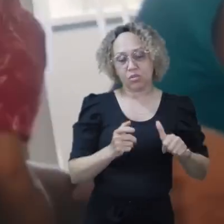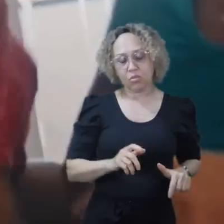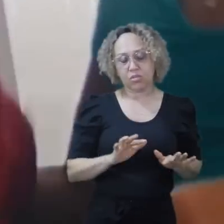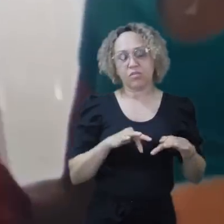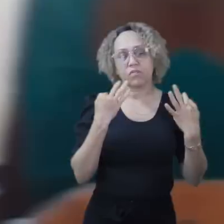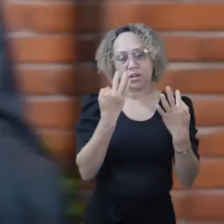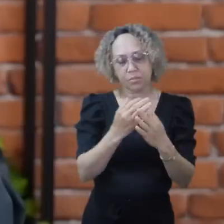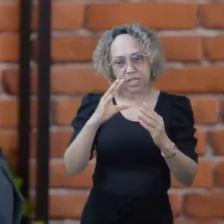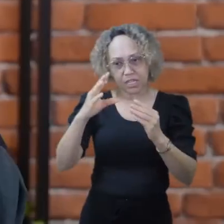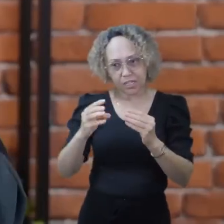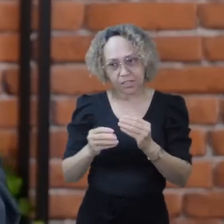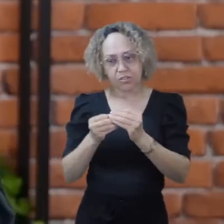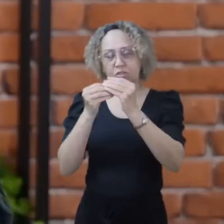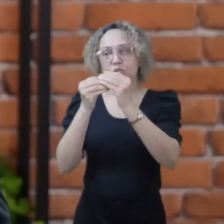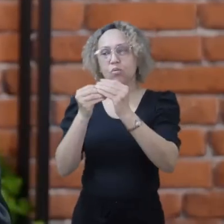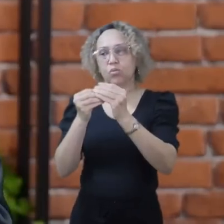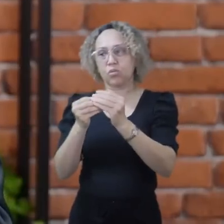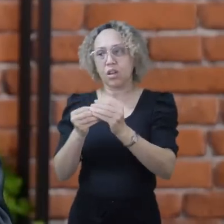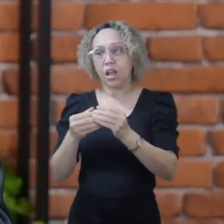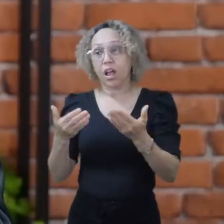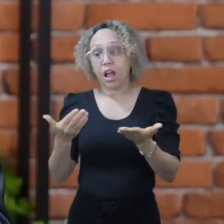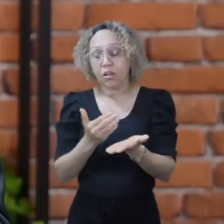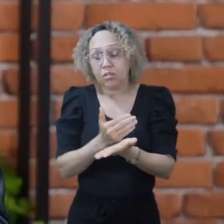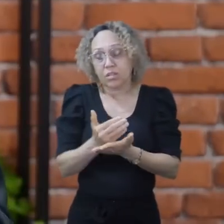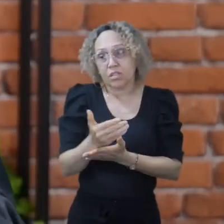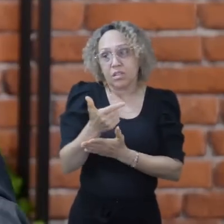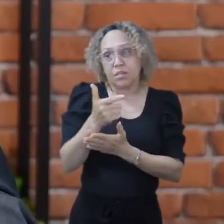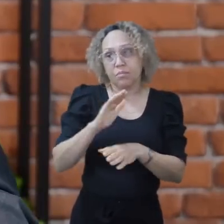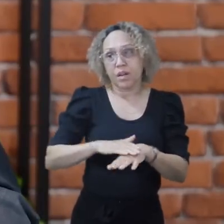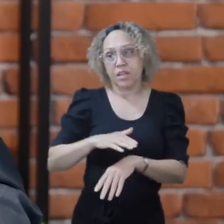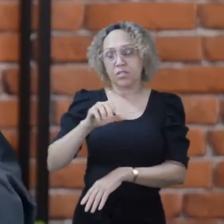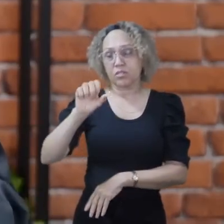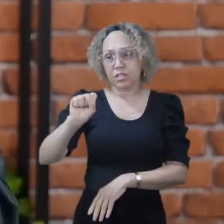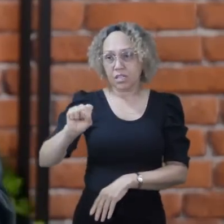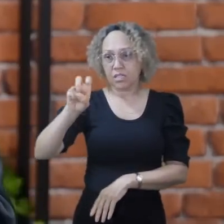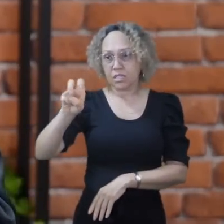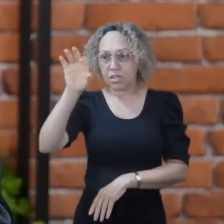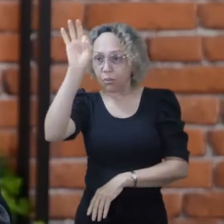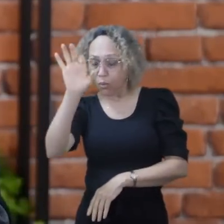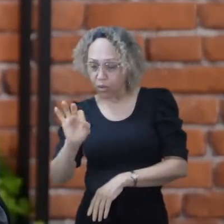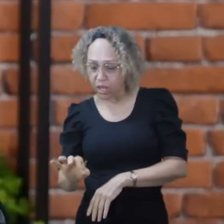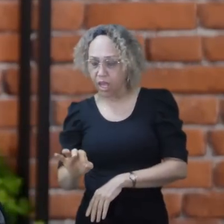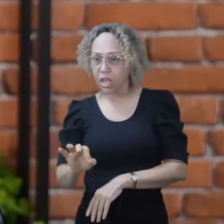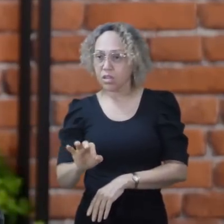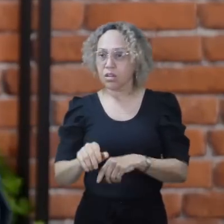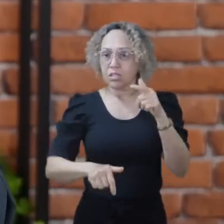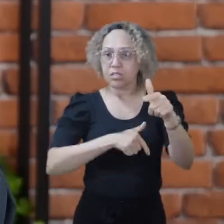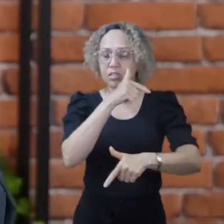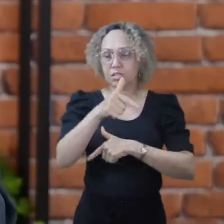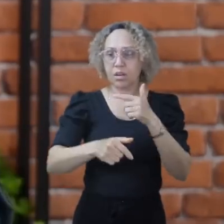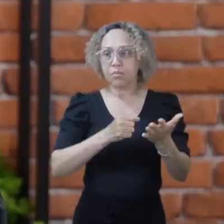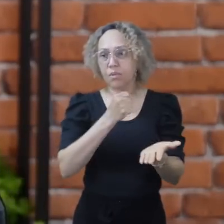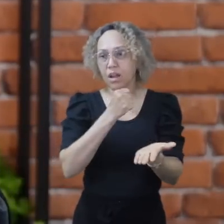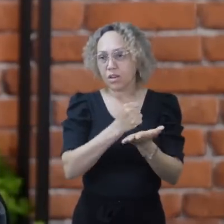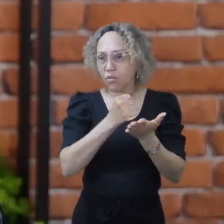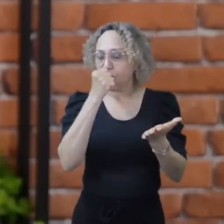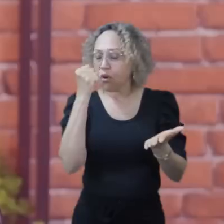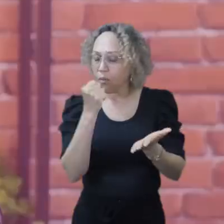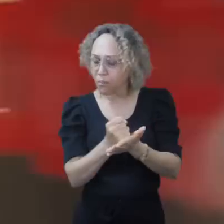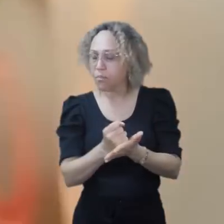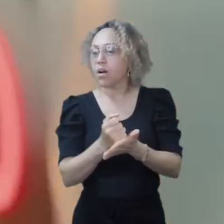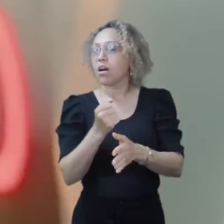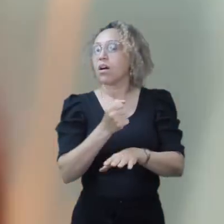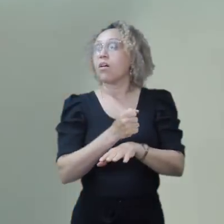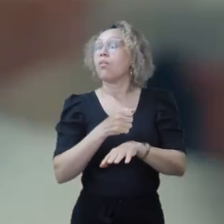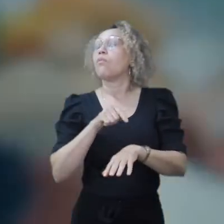de 75% das vagas no mercado formal foram preenchidas por beneficiários do Bolsa